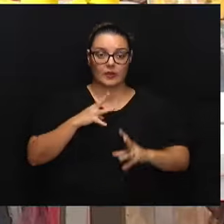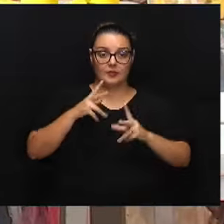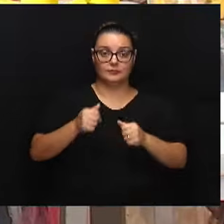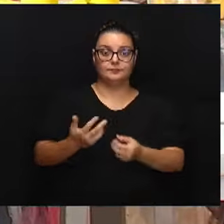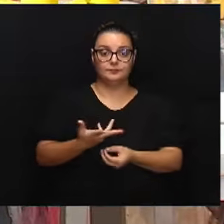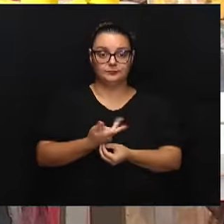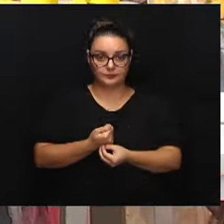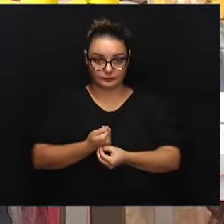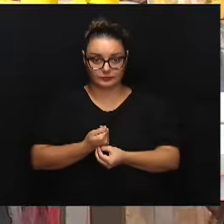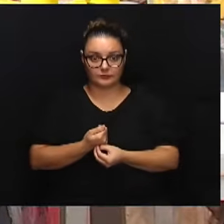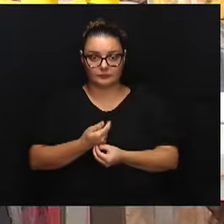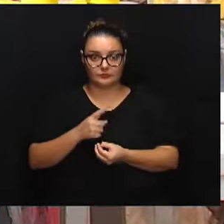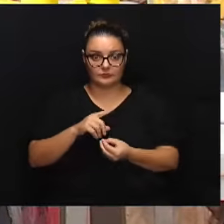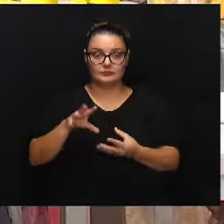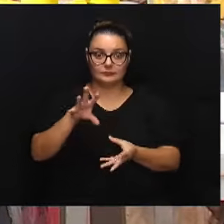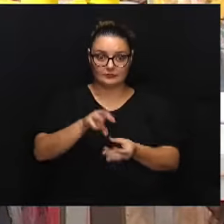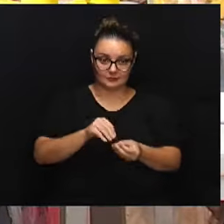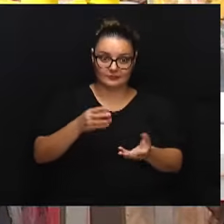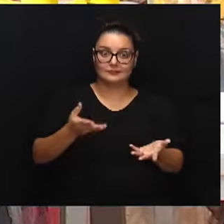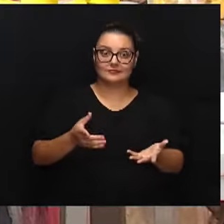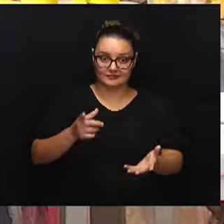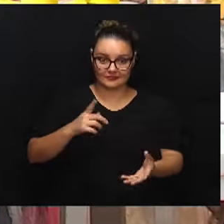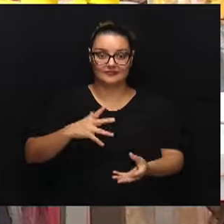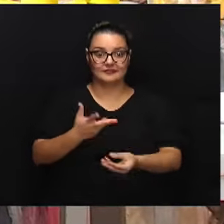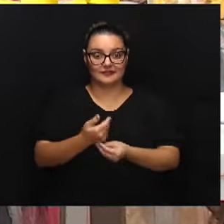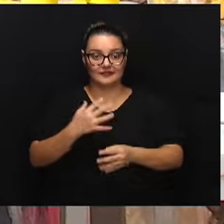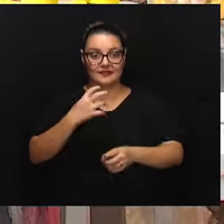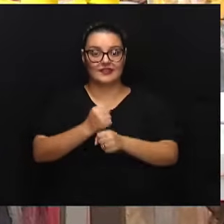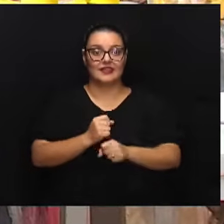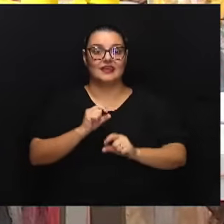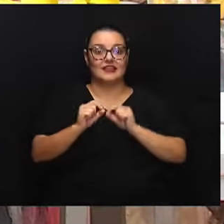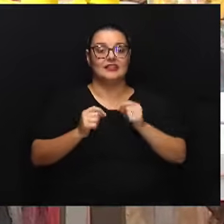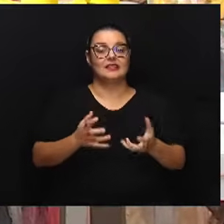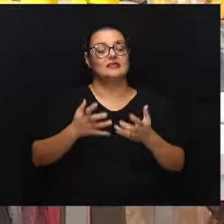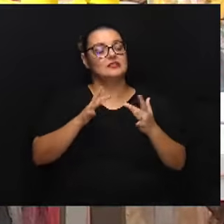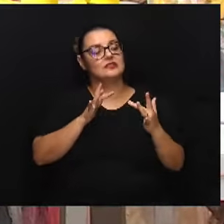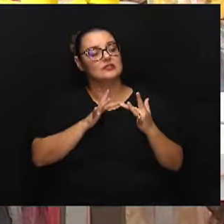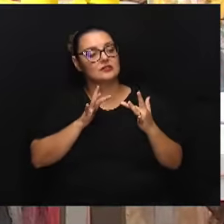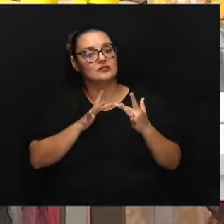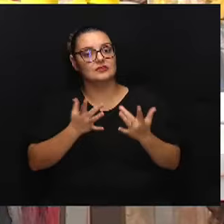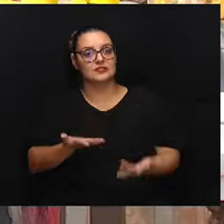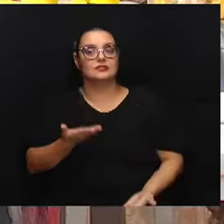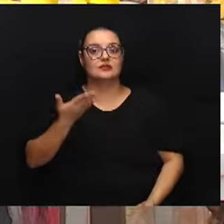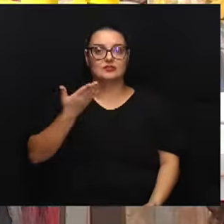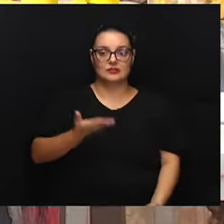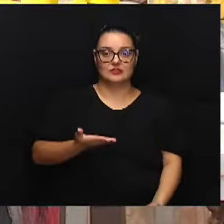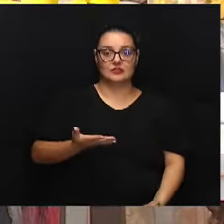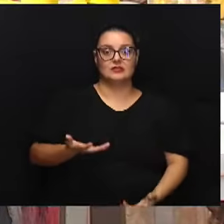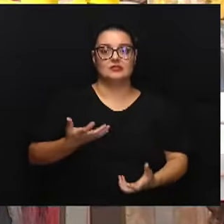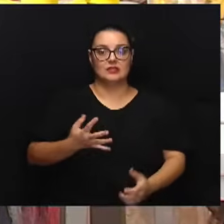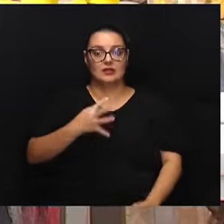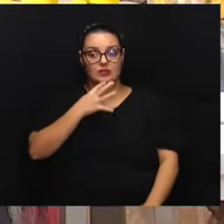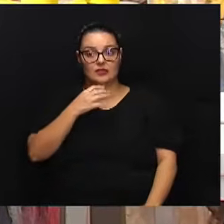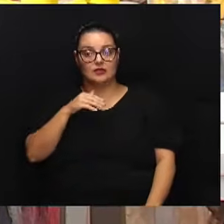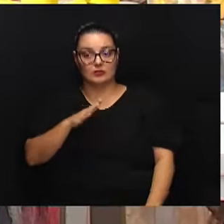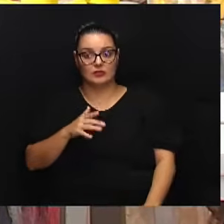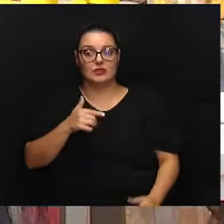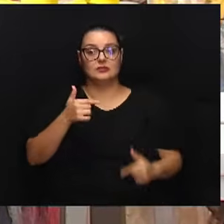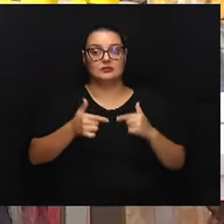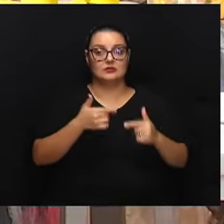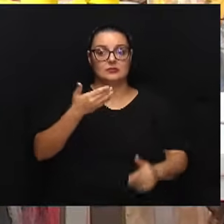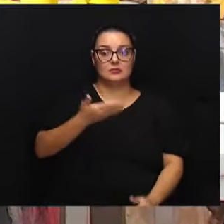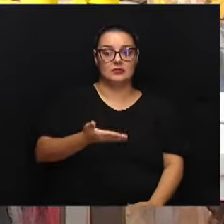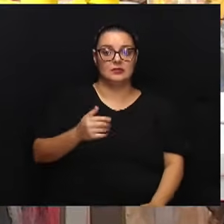arte, porque não se resume aqui não, tá? É o artista completo. Quem quiser entrar em contato com você, quiser conhecer mais sobre os seus